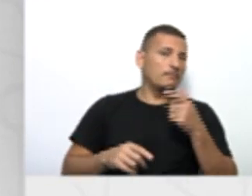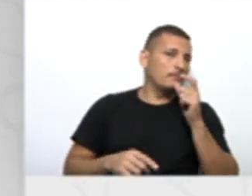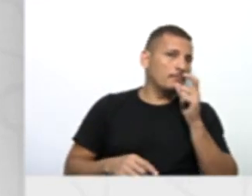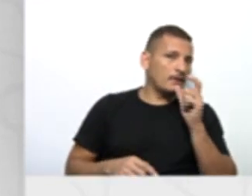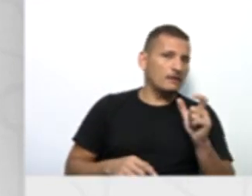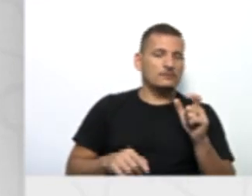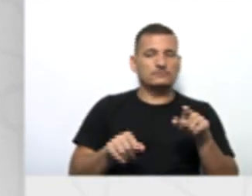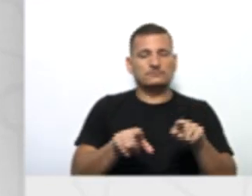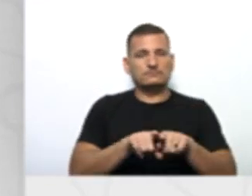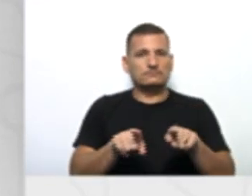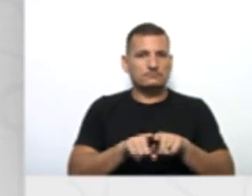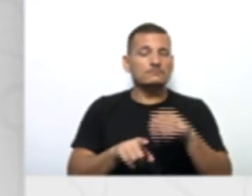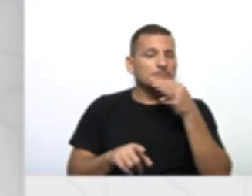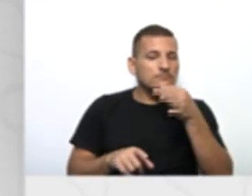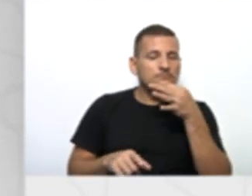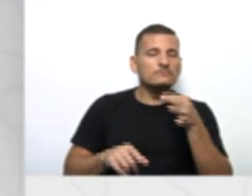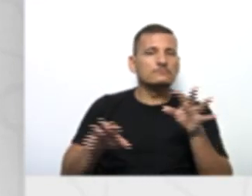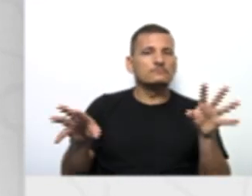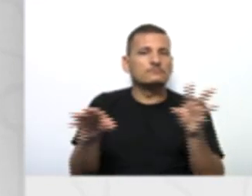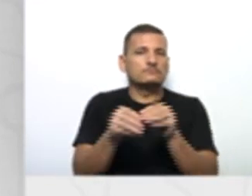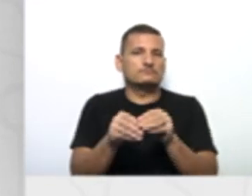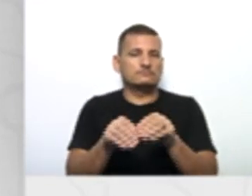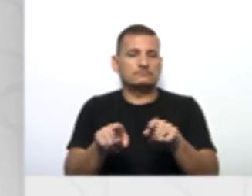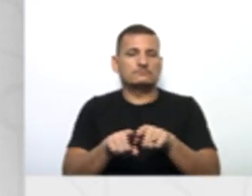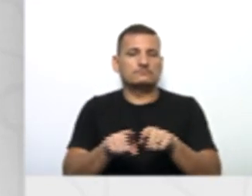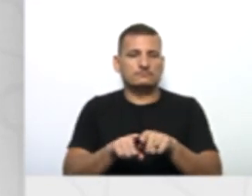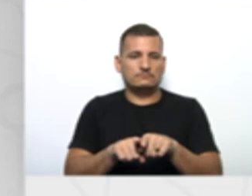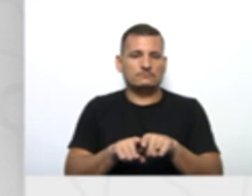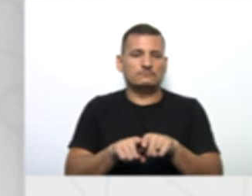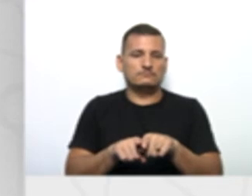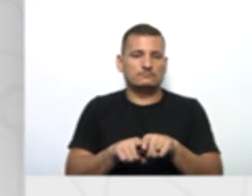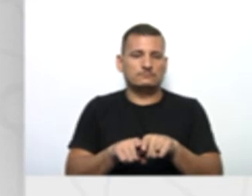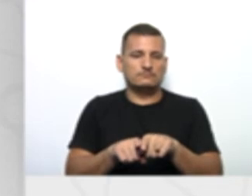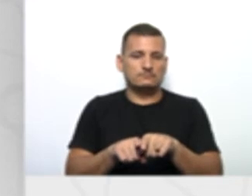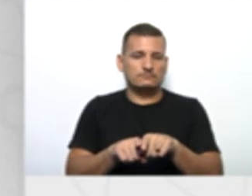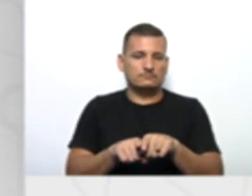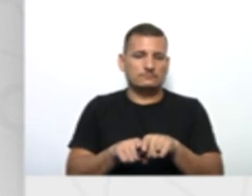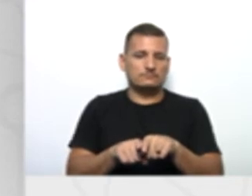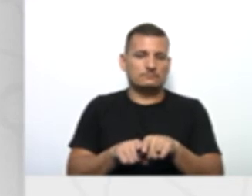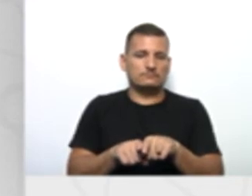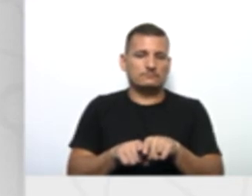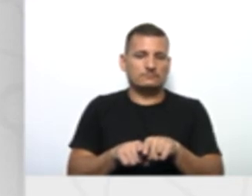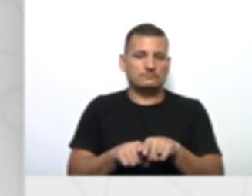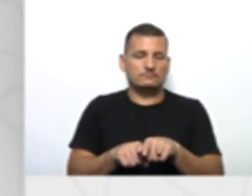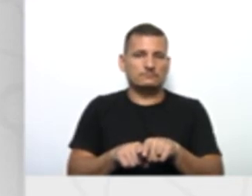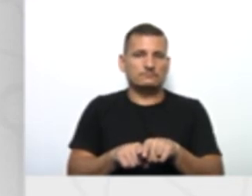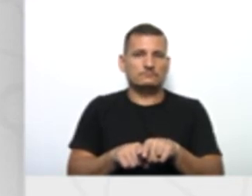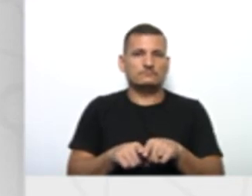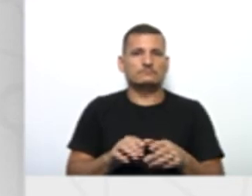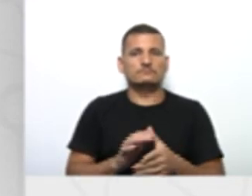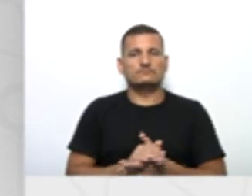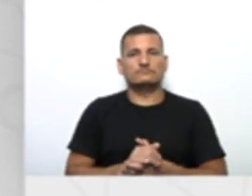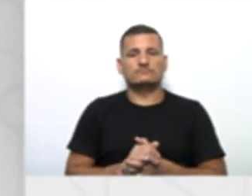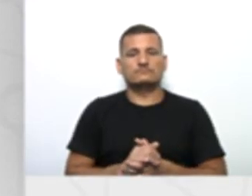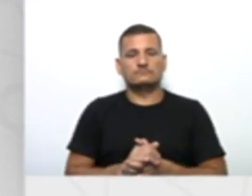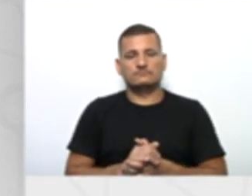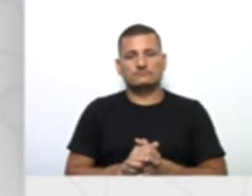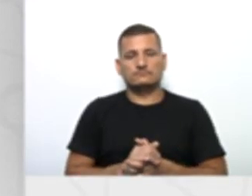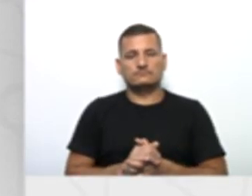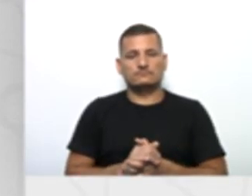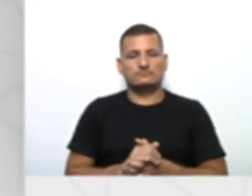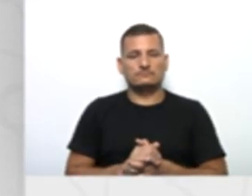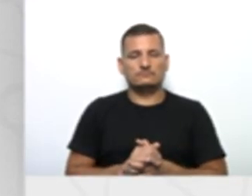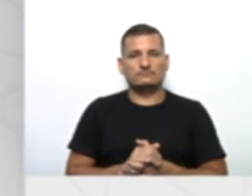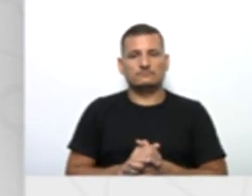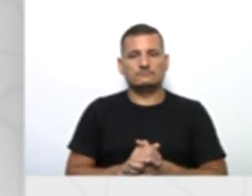palavras. Isso também é citação, ou seja, eu escrever com as minhas palavras a ideia de outra pessoa, se eu não falar